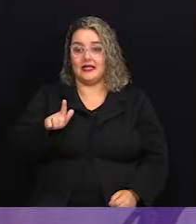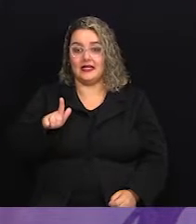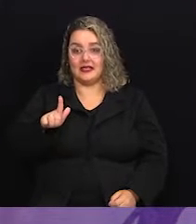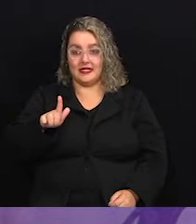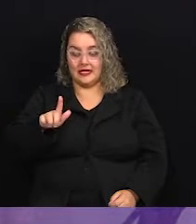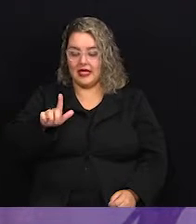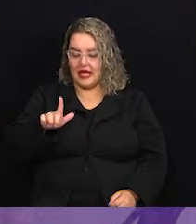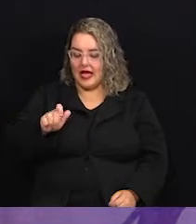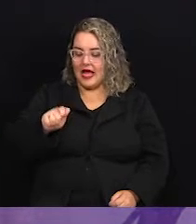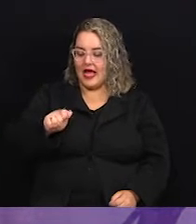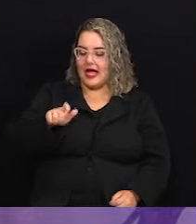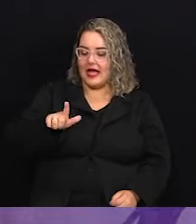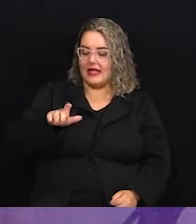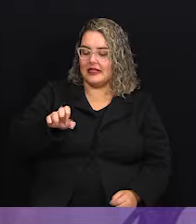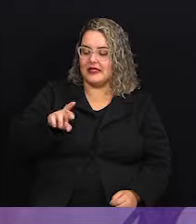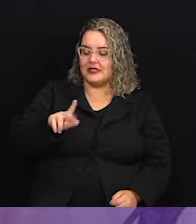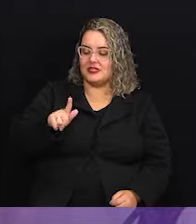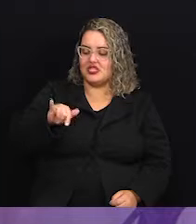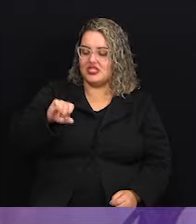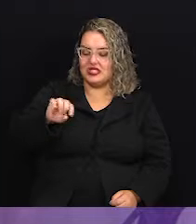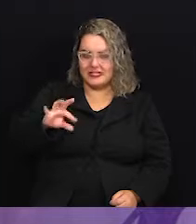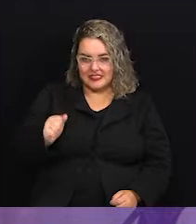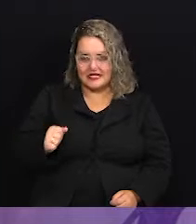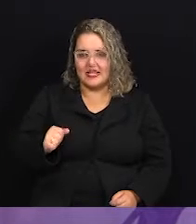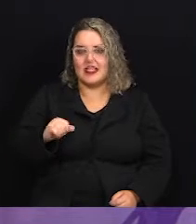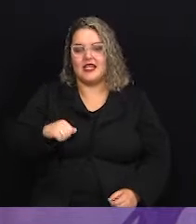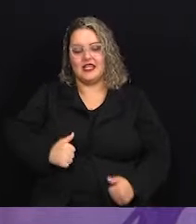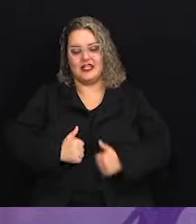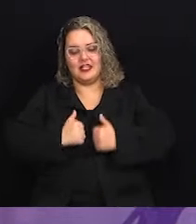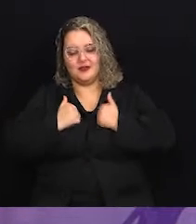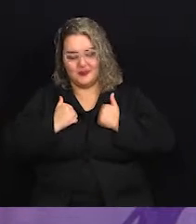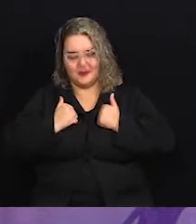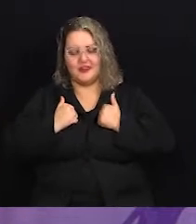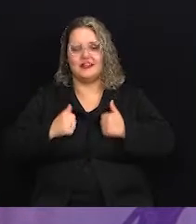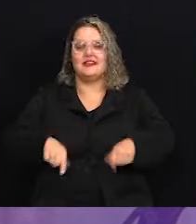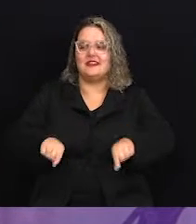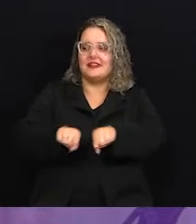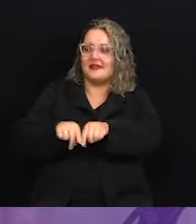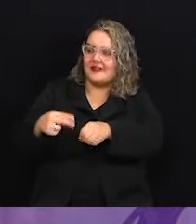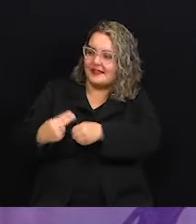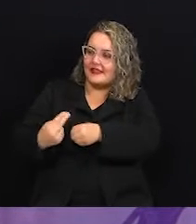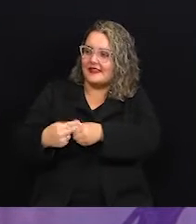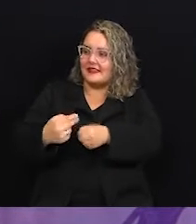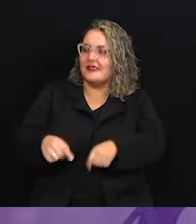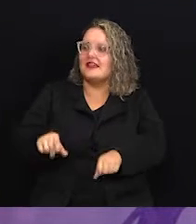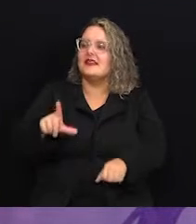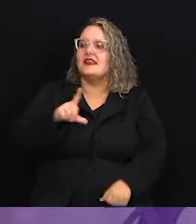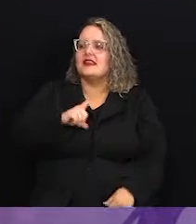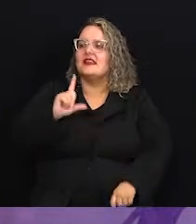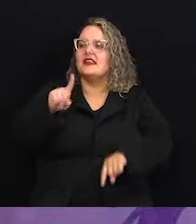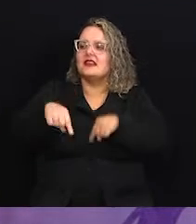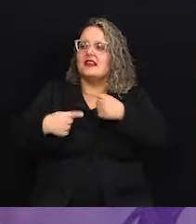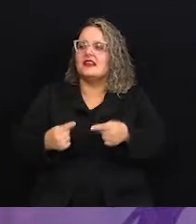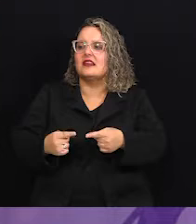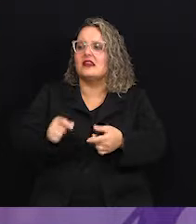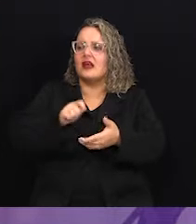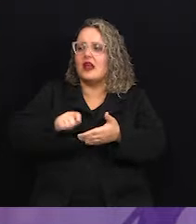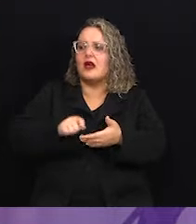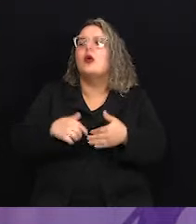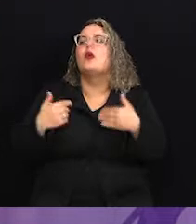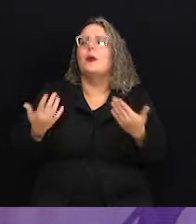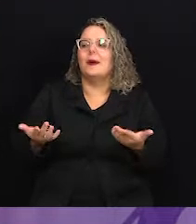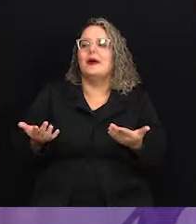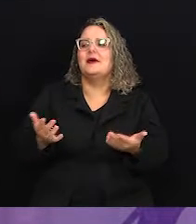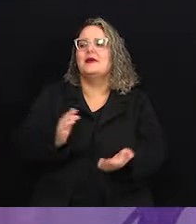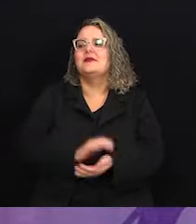membro também da Associação Brasileira de Alergia e Imunologia, também da Unicamp, né, doutor? E tem mais um outro que eu não anotei aqui,